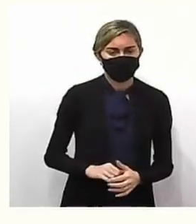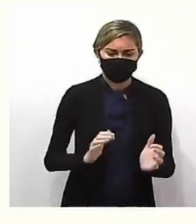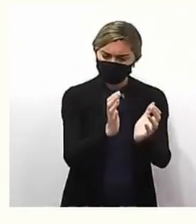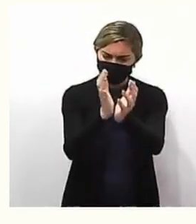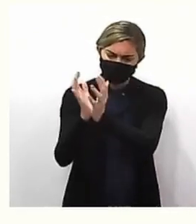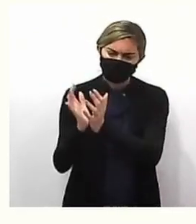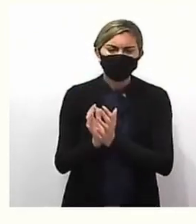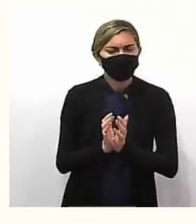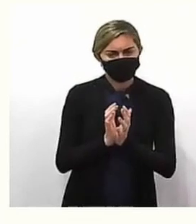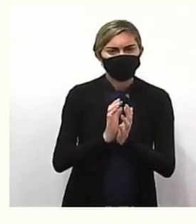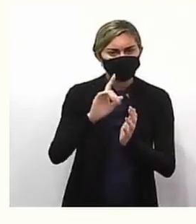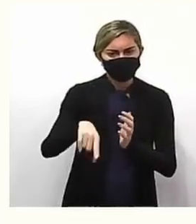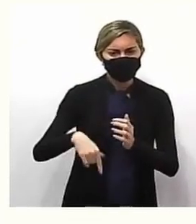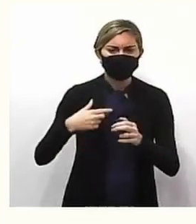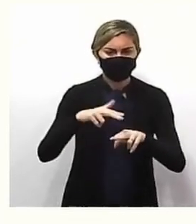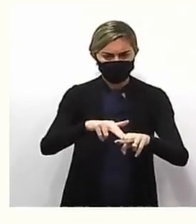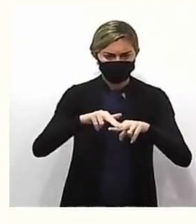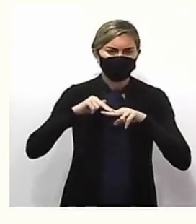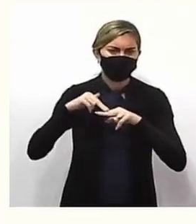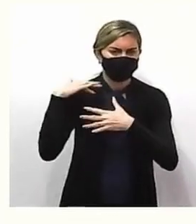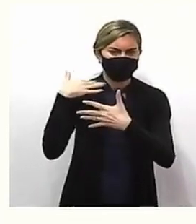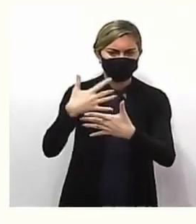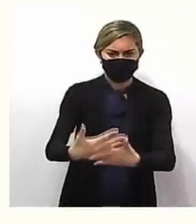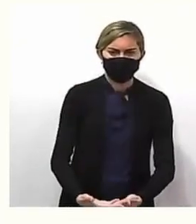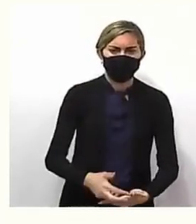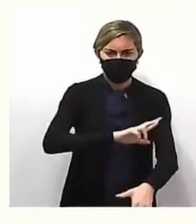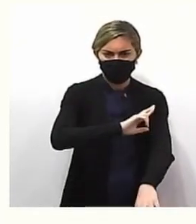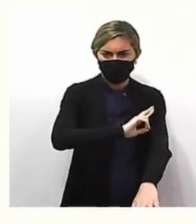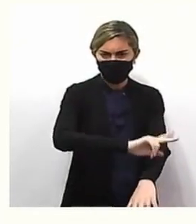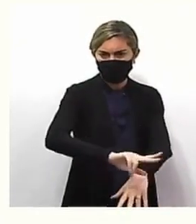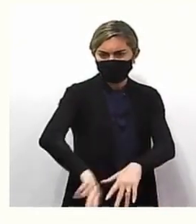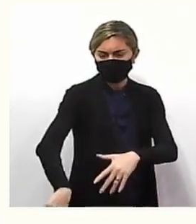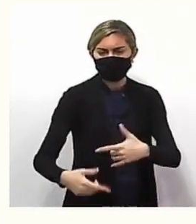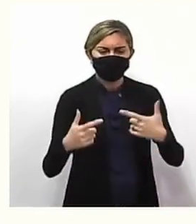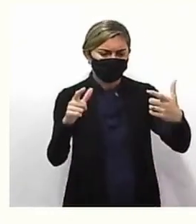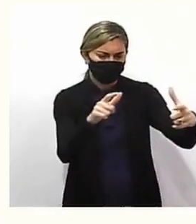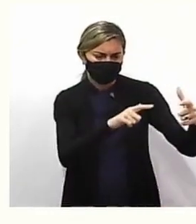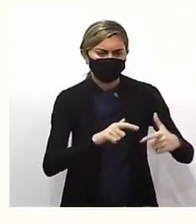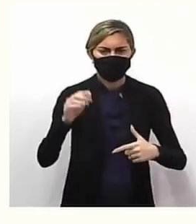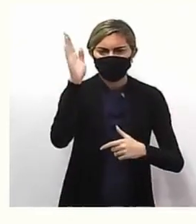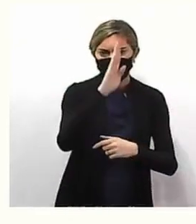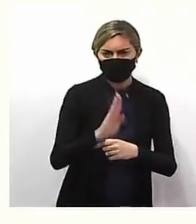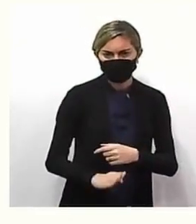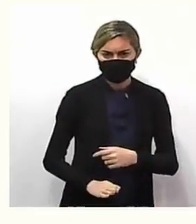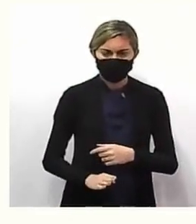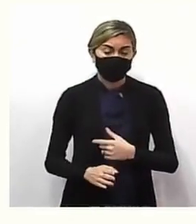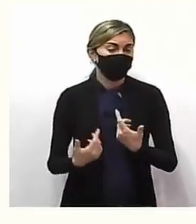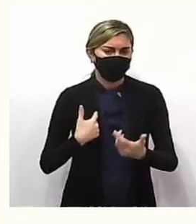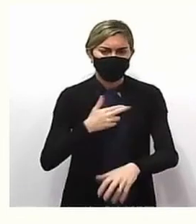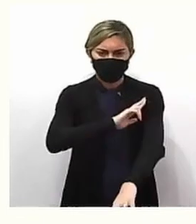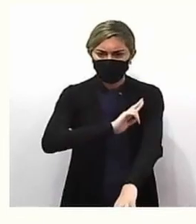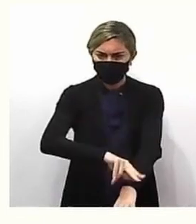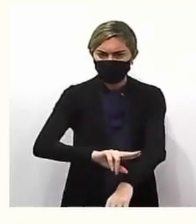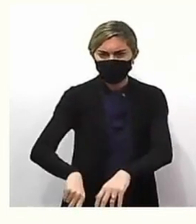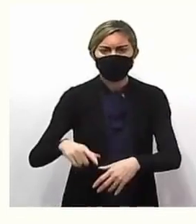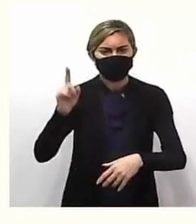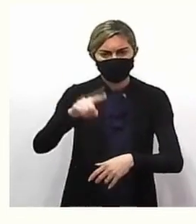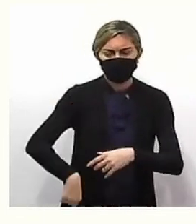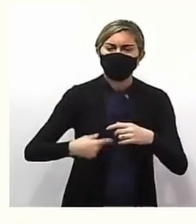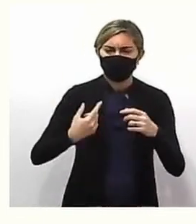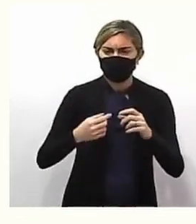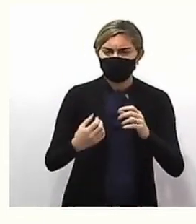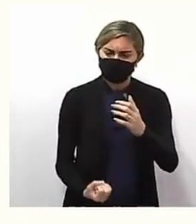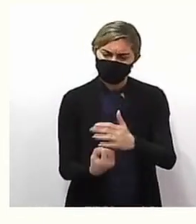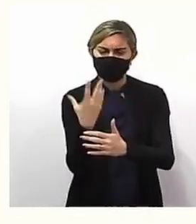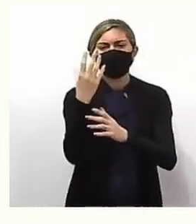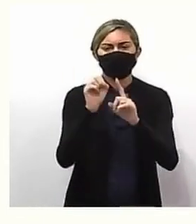Classe é uma consequência de raça em territórios como o Brasil. Raça é o fundamento da nossa